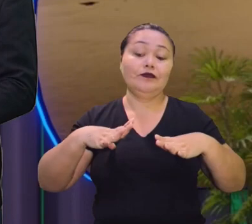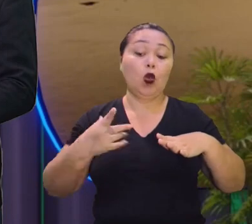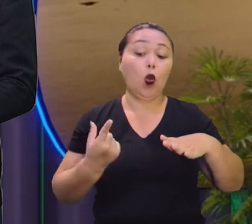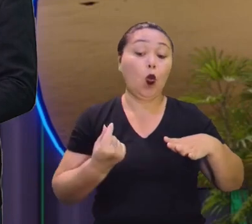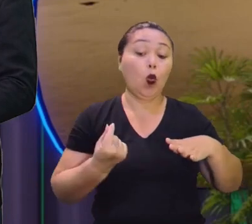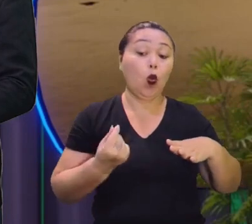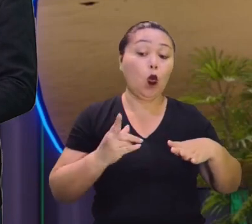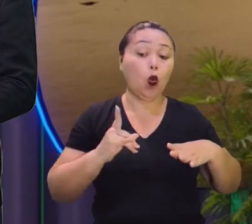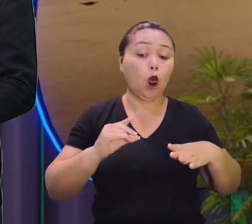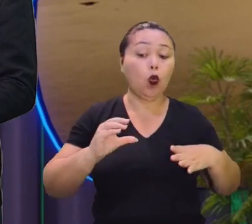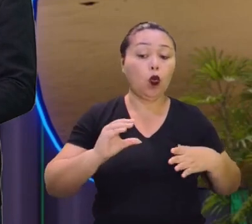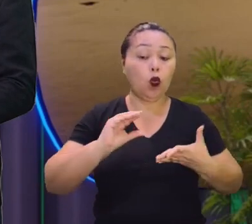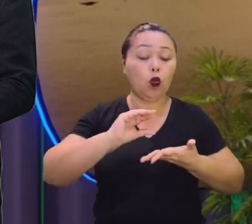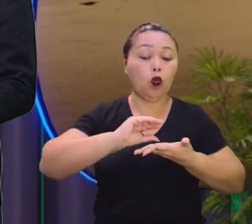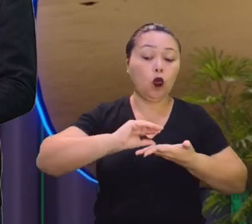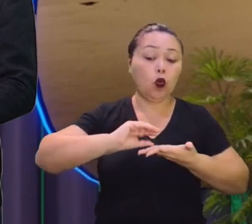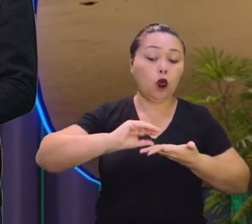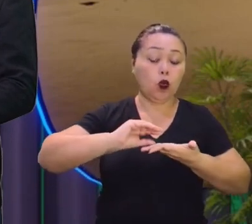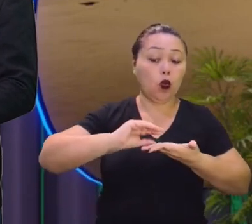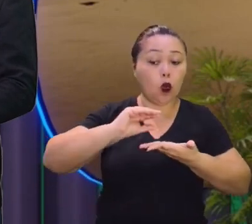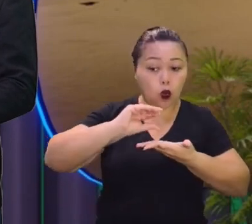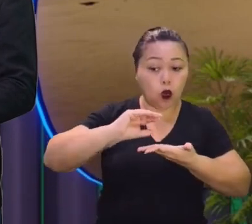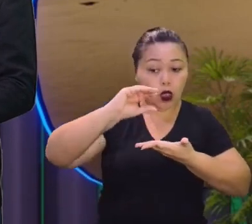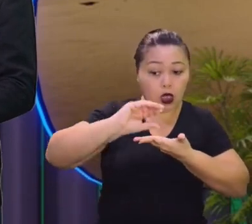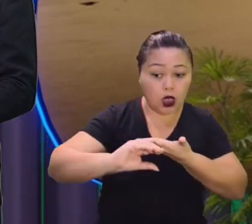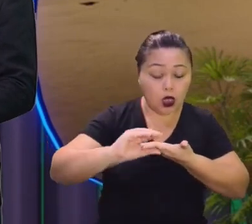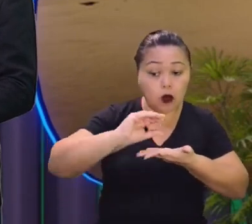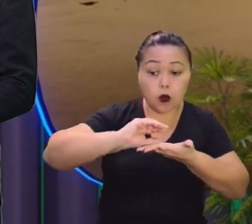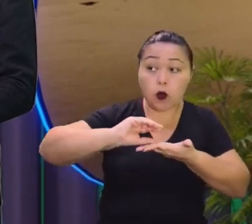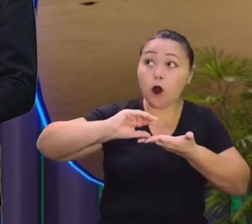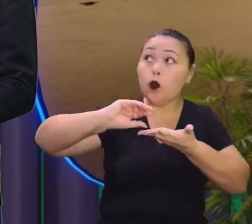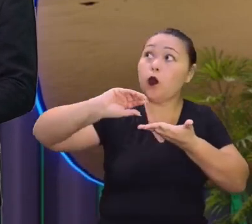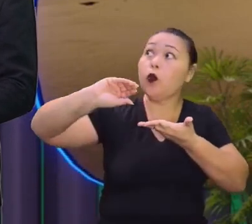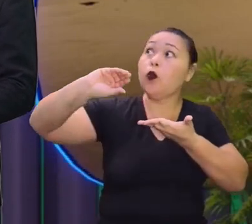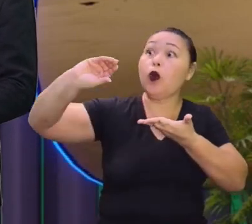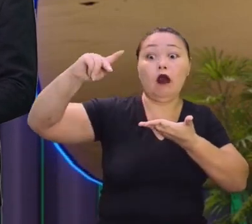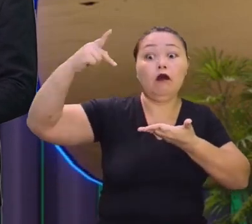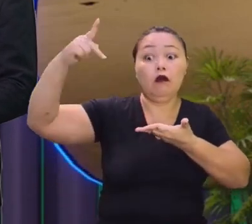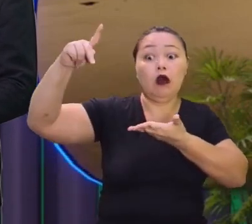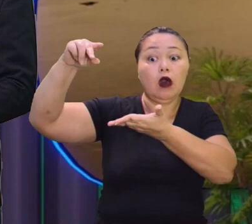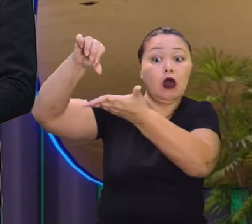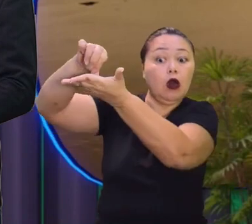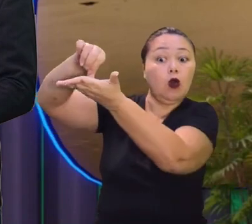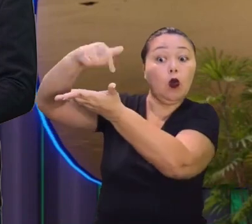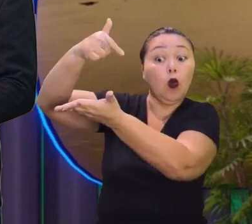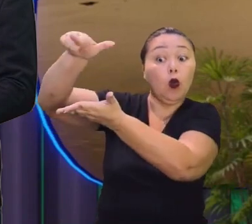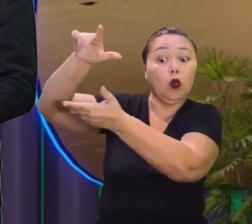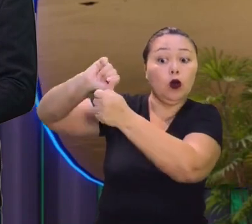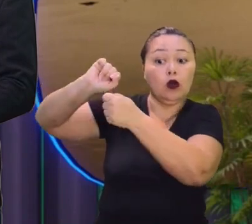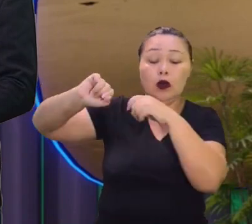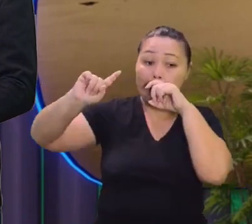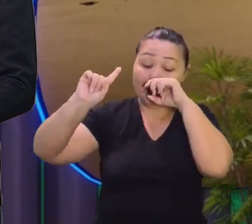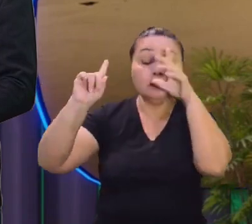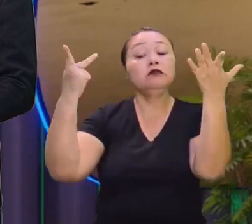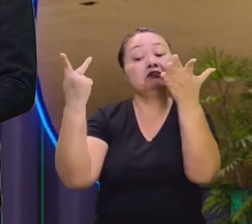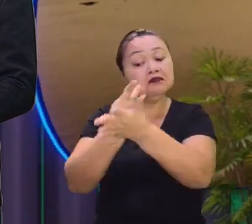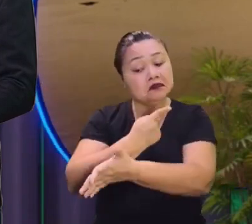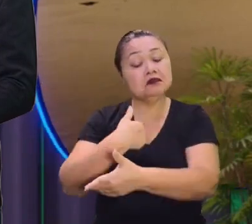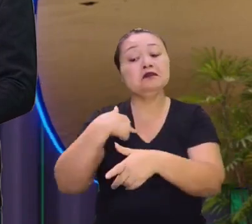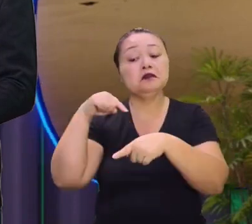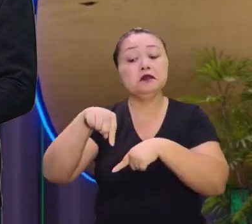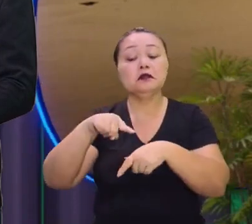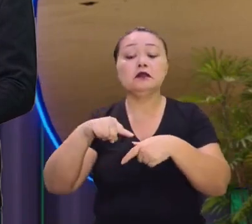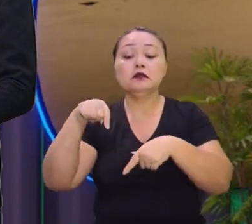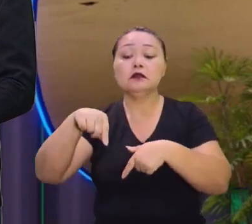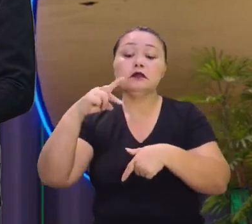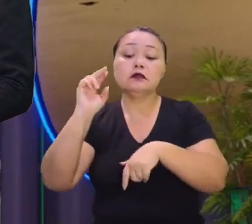Maior parte do lucro, às vezes, é destinado para a sua empresa sede. E foi dessa forma que aconteceu essa transição